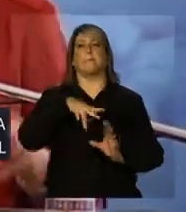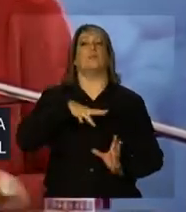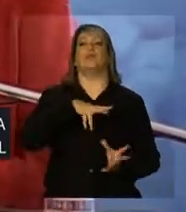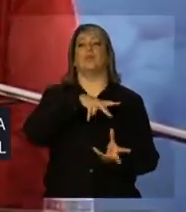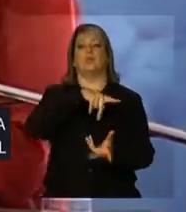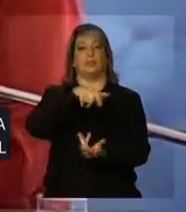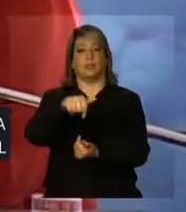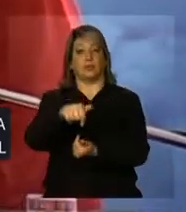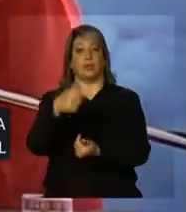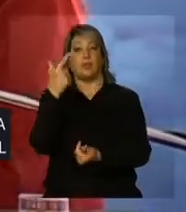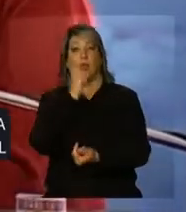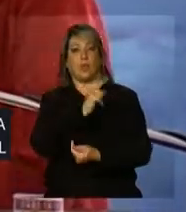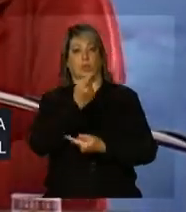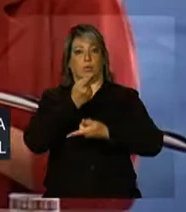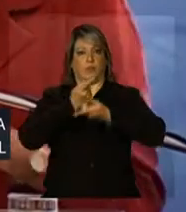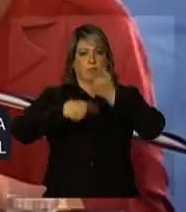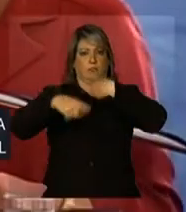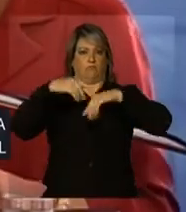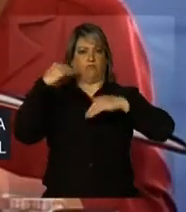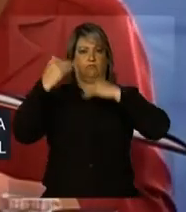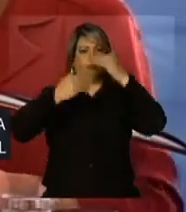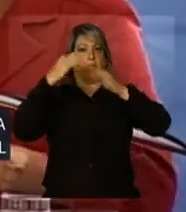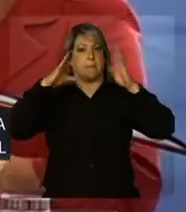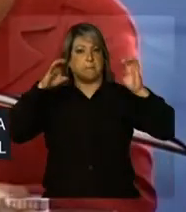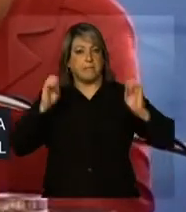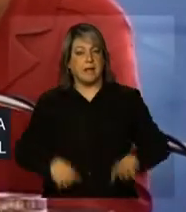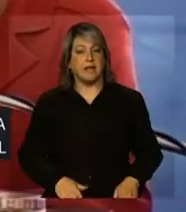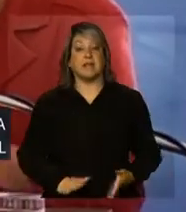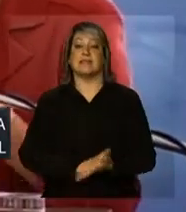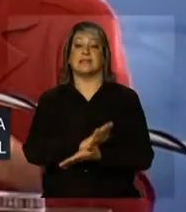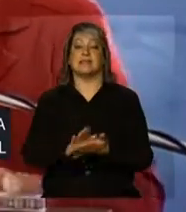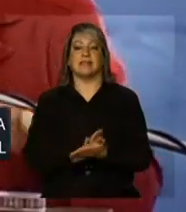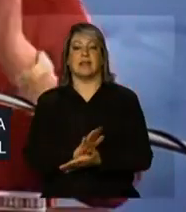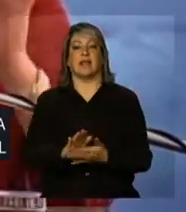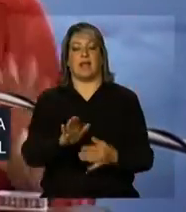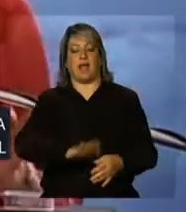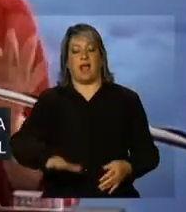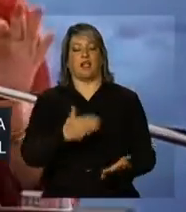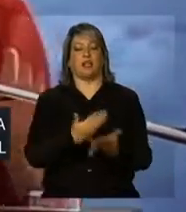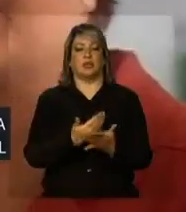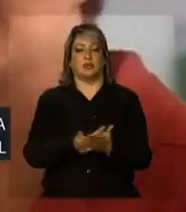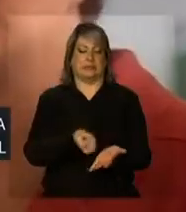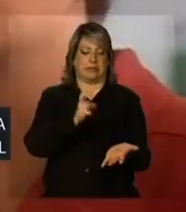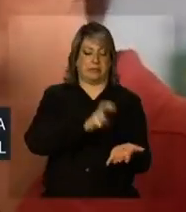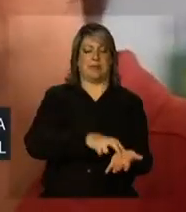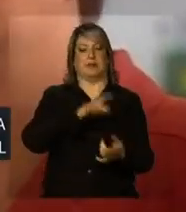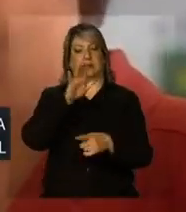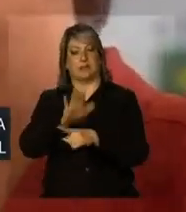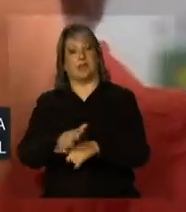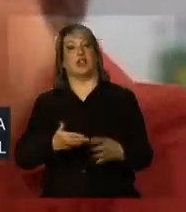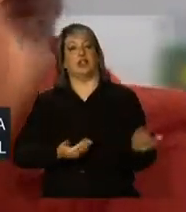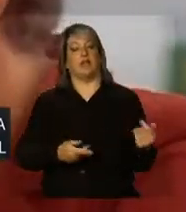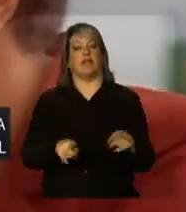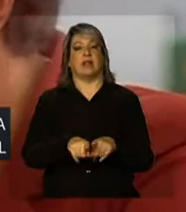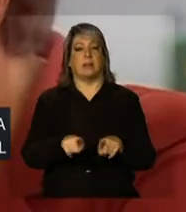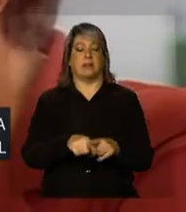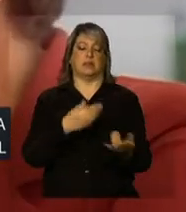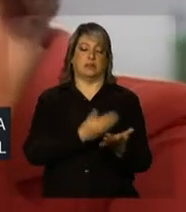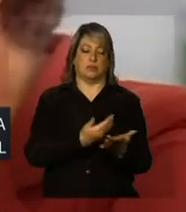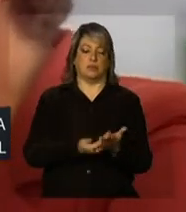no mundo que chegasse a ser desenvolvida sem a criança estudando criança e jovem